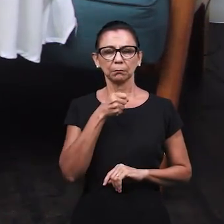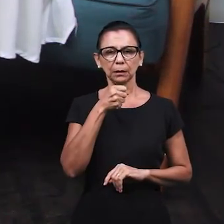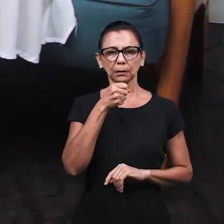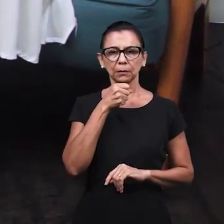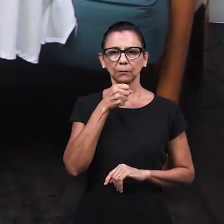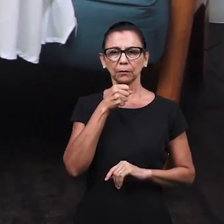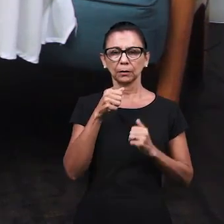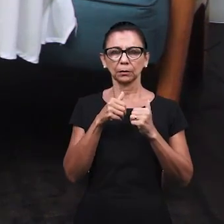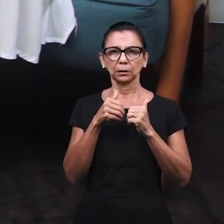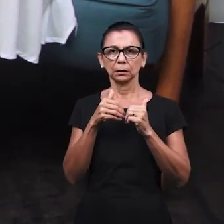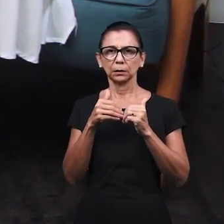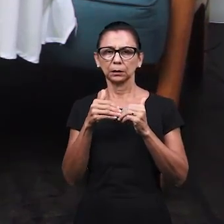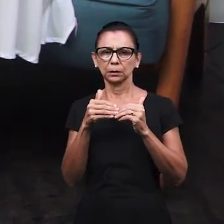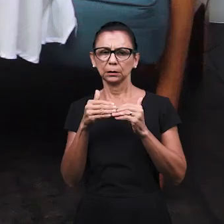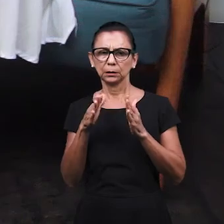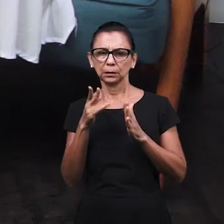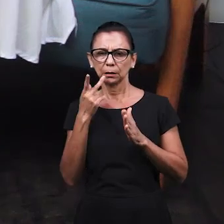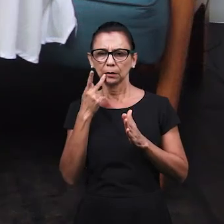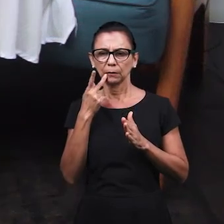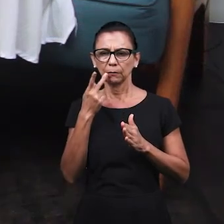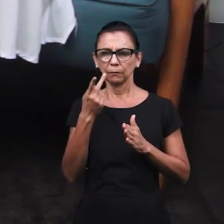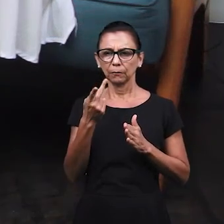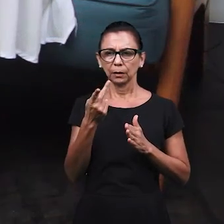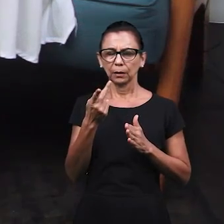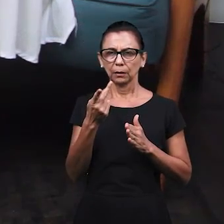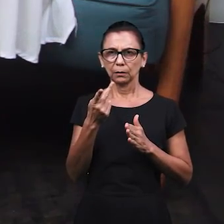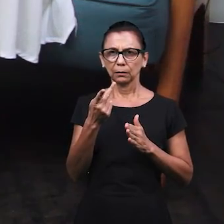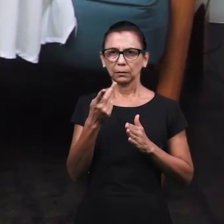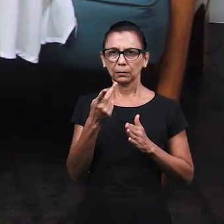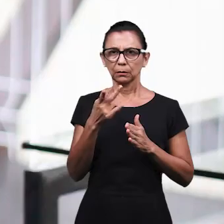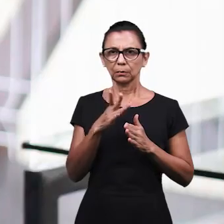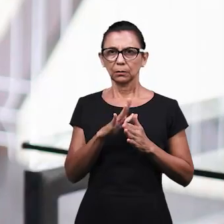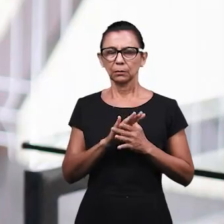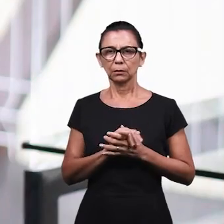quando eu iniciei a fala inicial,